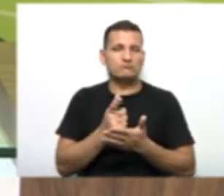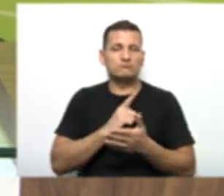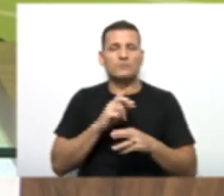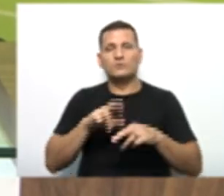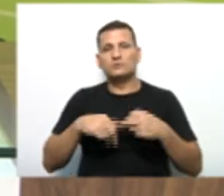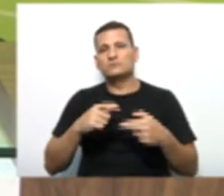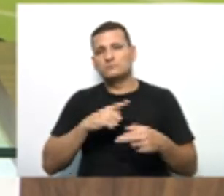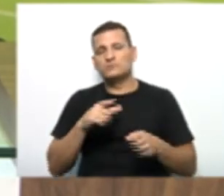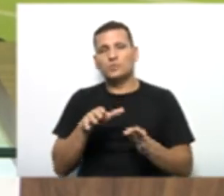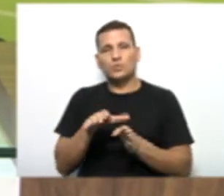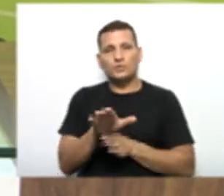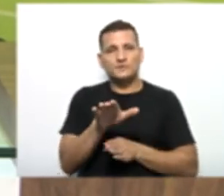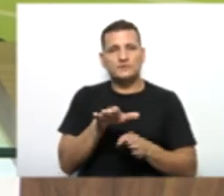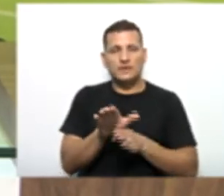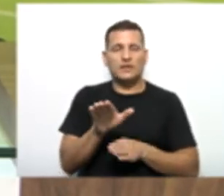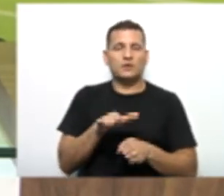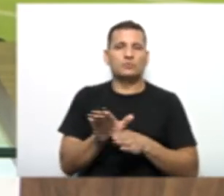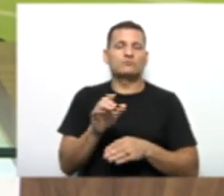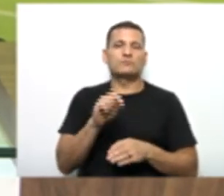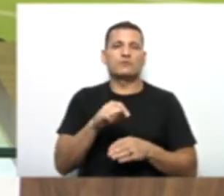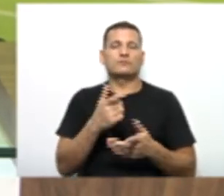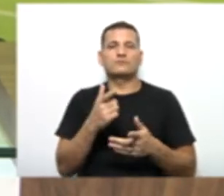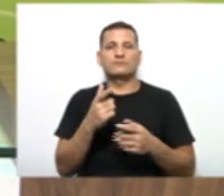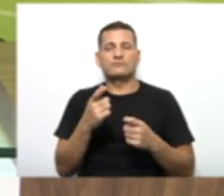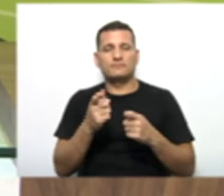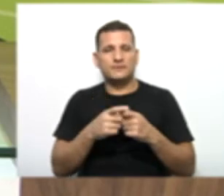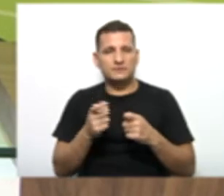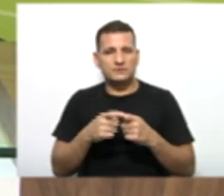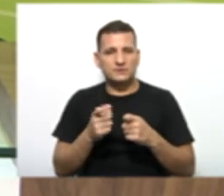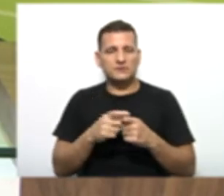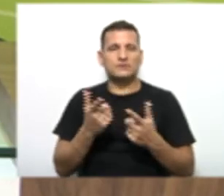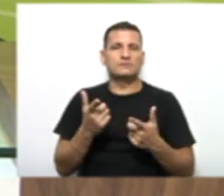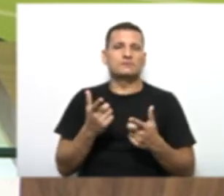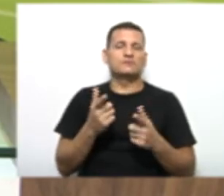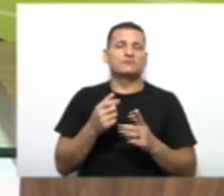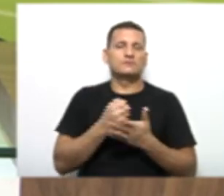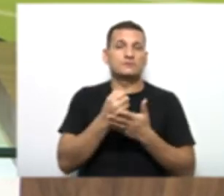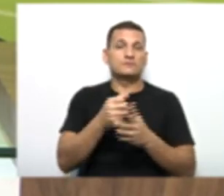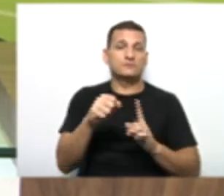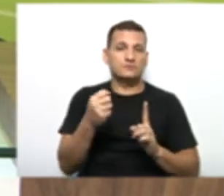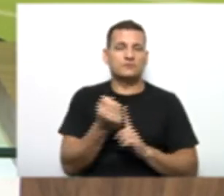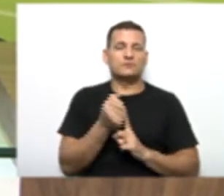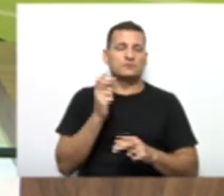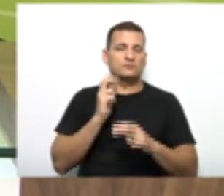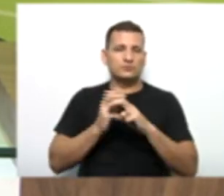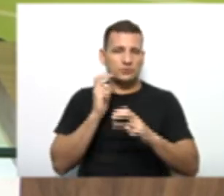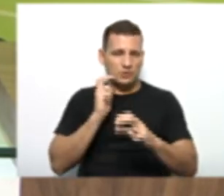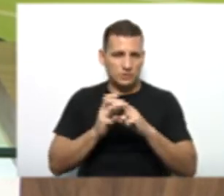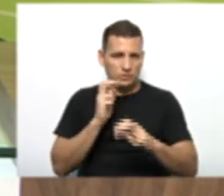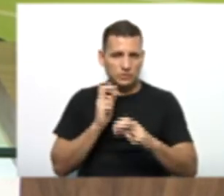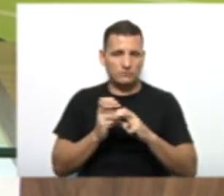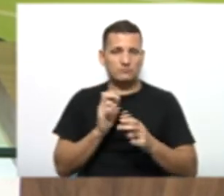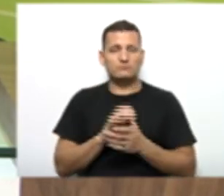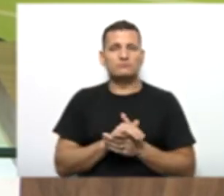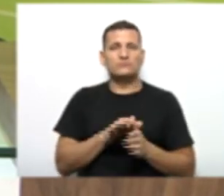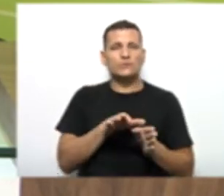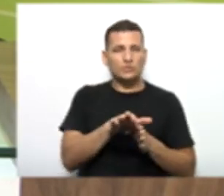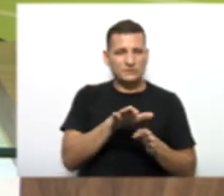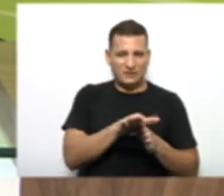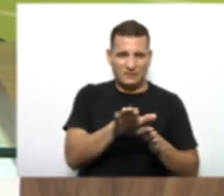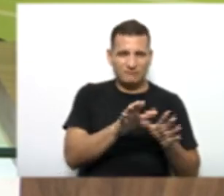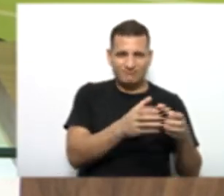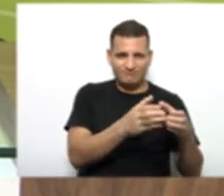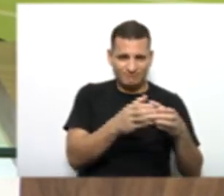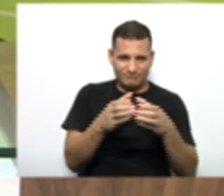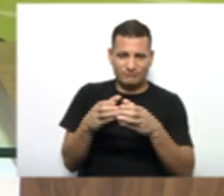regionais, o Conselho Regional de Medicina, o Conselho Regional de Serviço Social, de Engenharia. Né? Então, os conselhos eles também